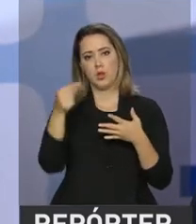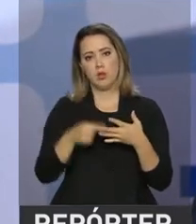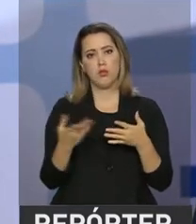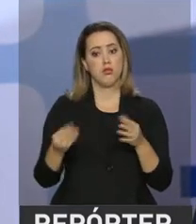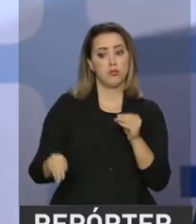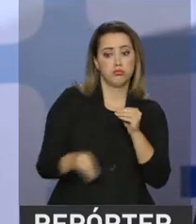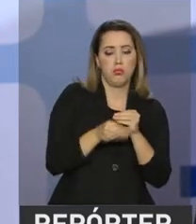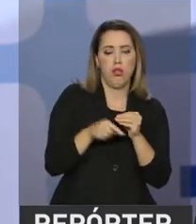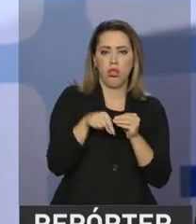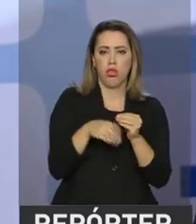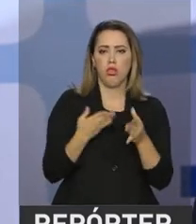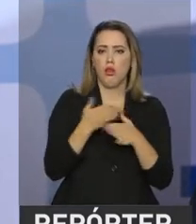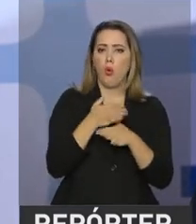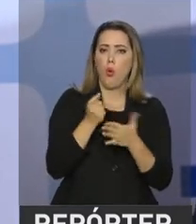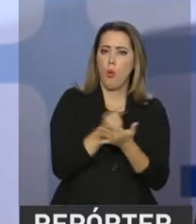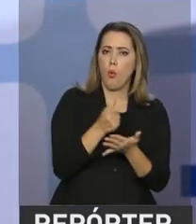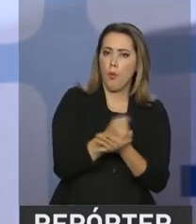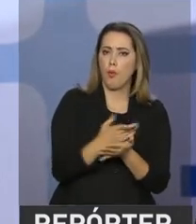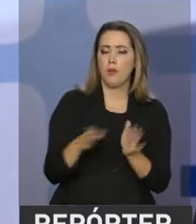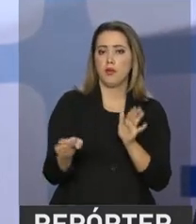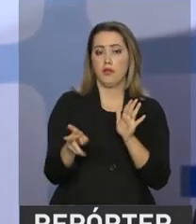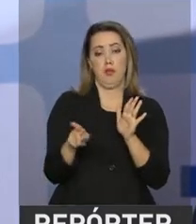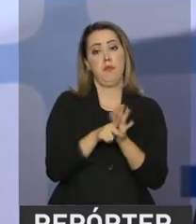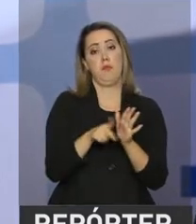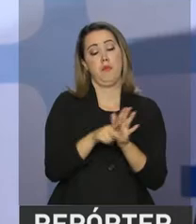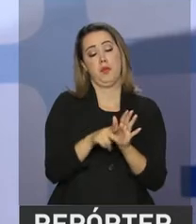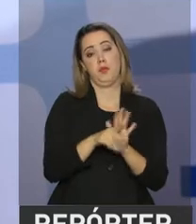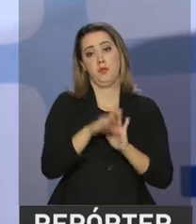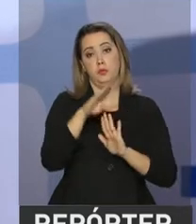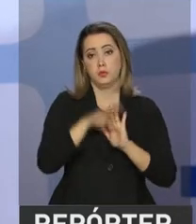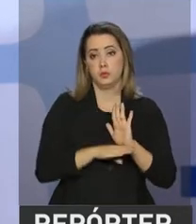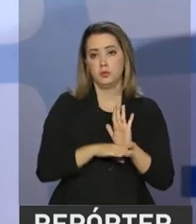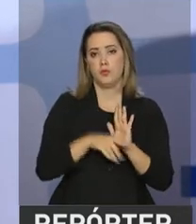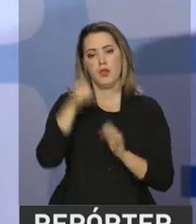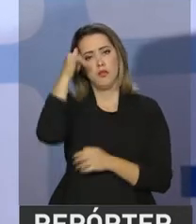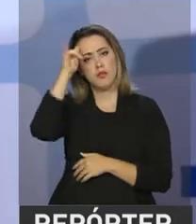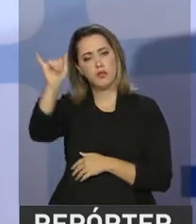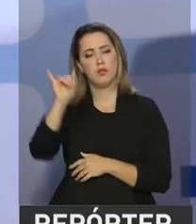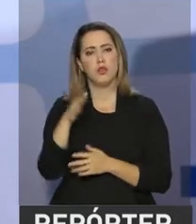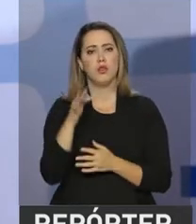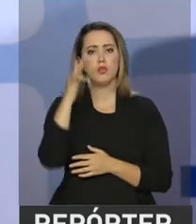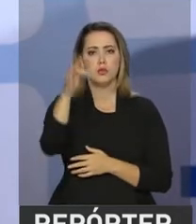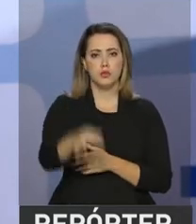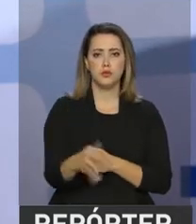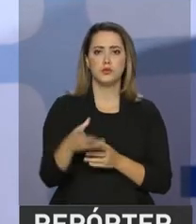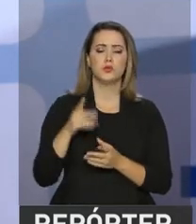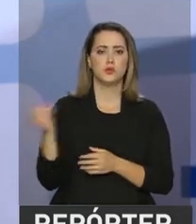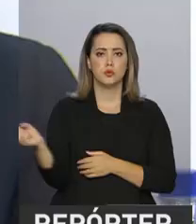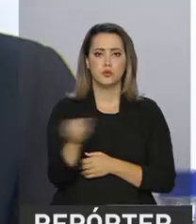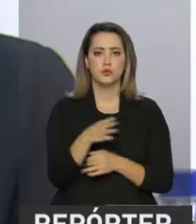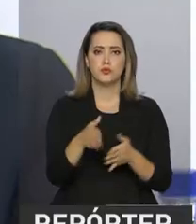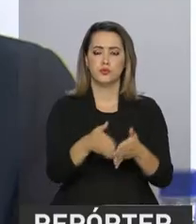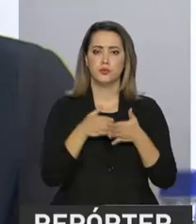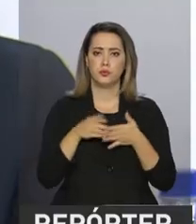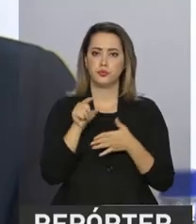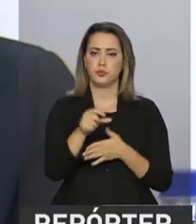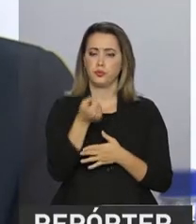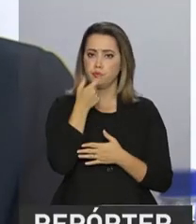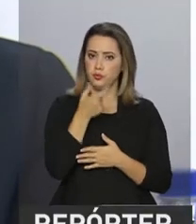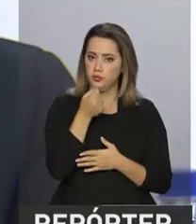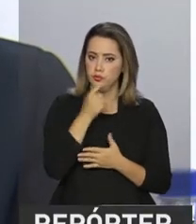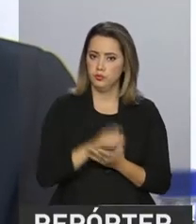incorporação desses medicamentos nas suas vistas evitanto é no futuro então novas demandas por esses medicamentos segundo o